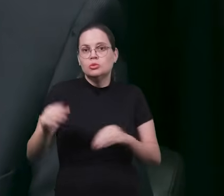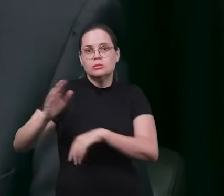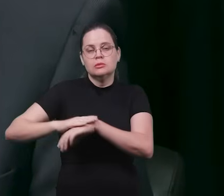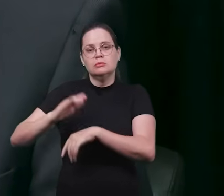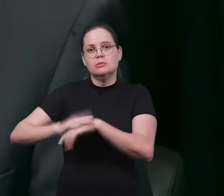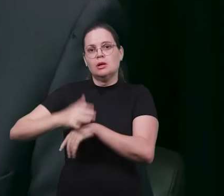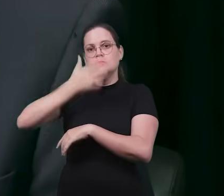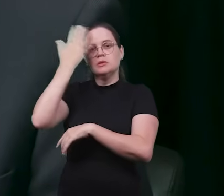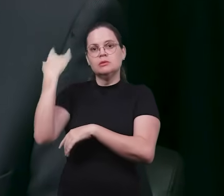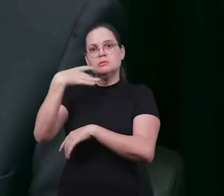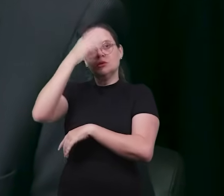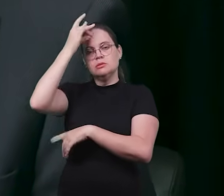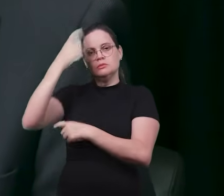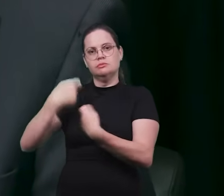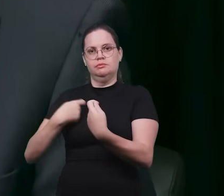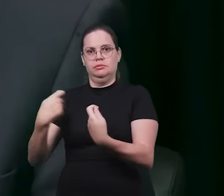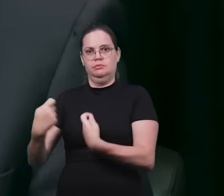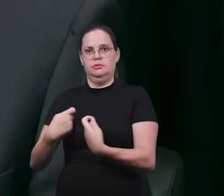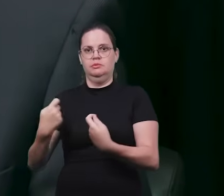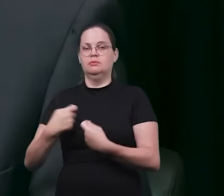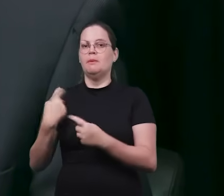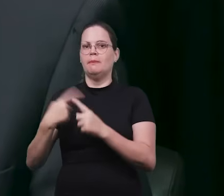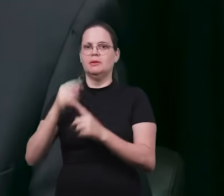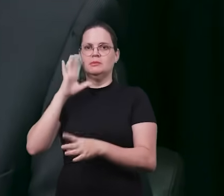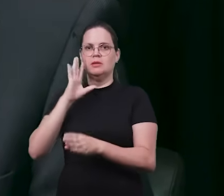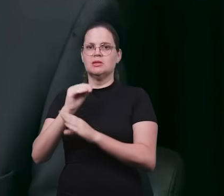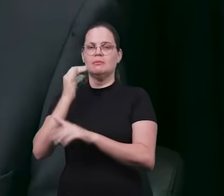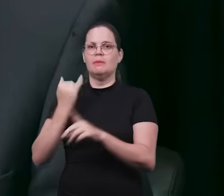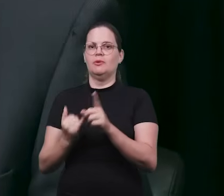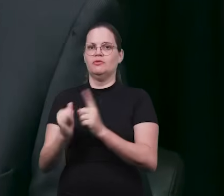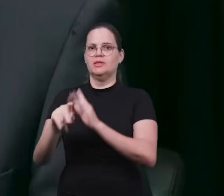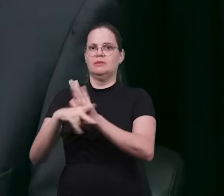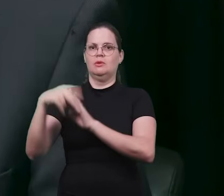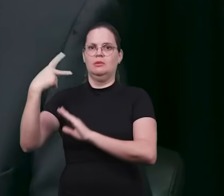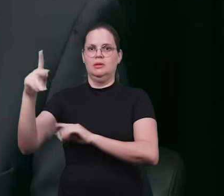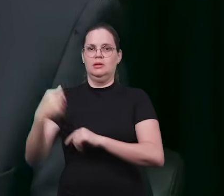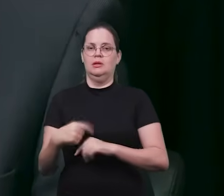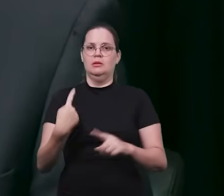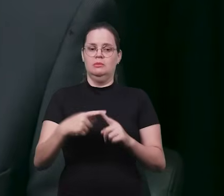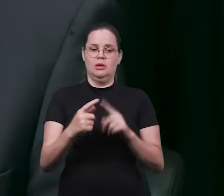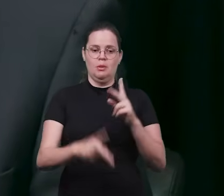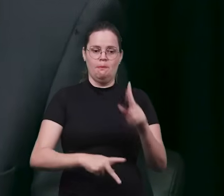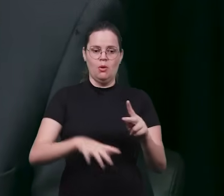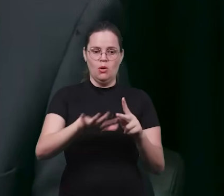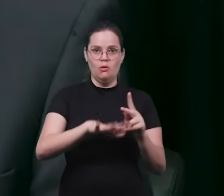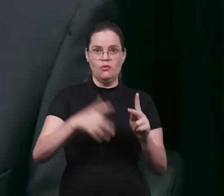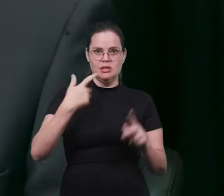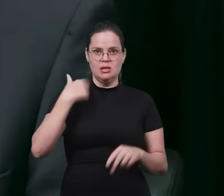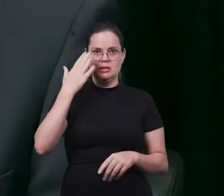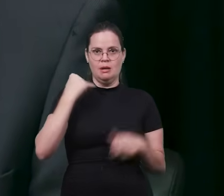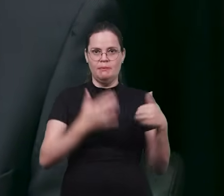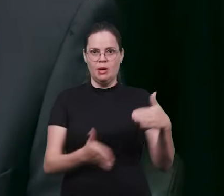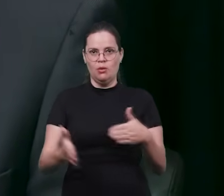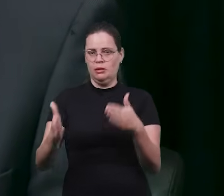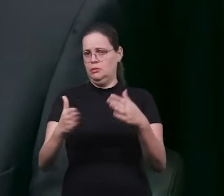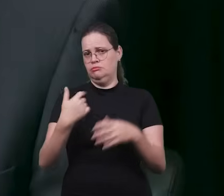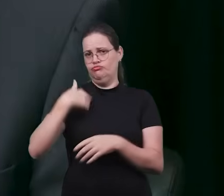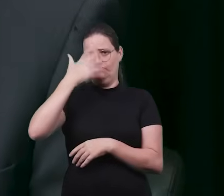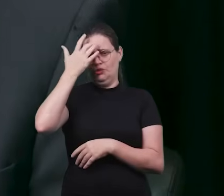profética. Estavam num caminho que eles não sabiam nem o caminho qual era. Deus conduzia, Deus ia à frente, a arca ia à